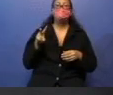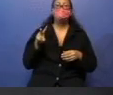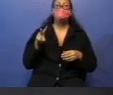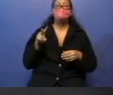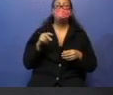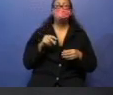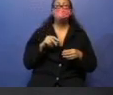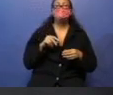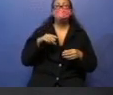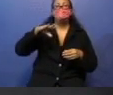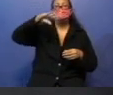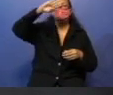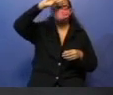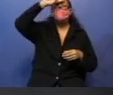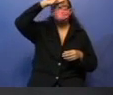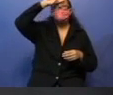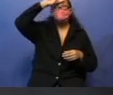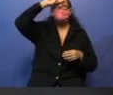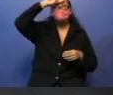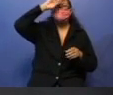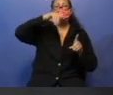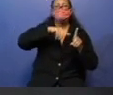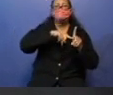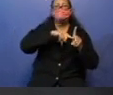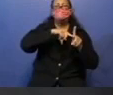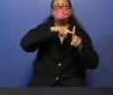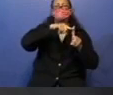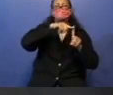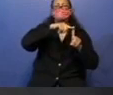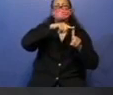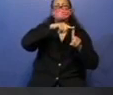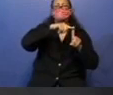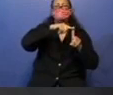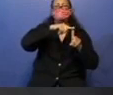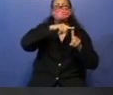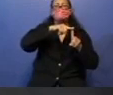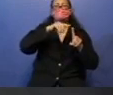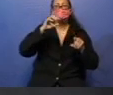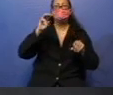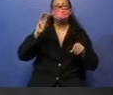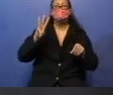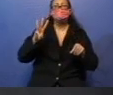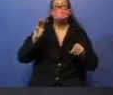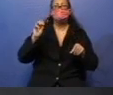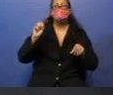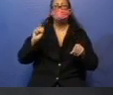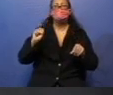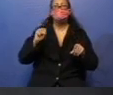Sintomas: febre, temperatura acima dos 38 graus,